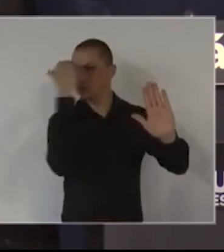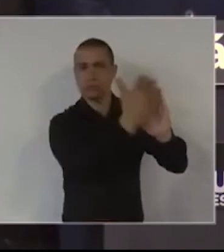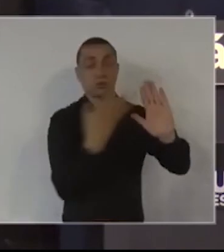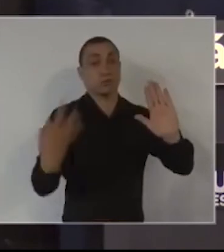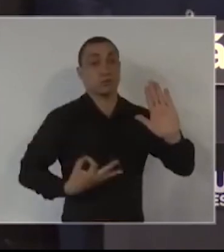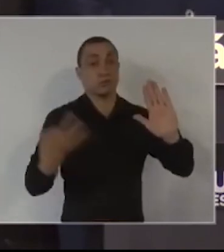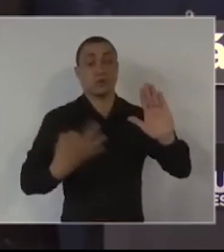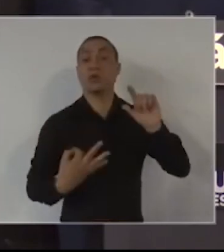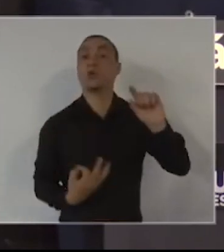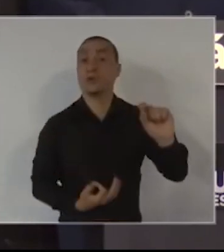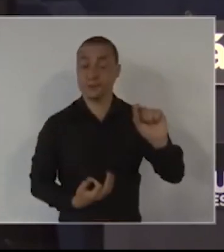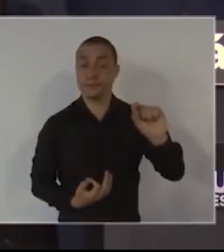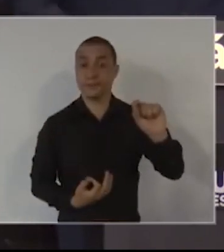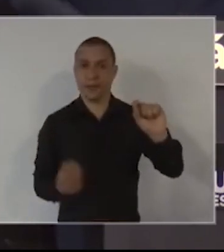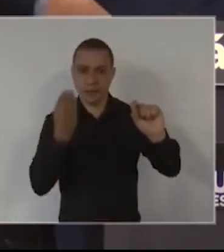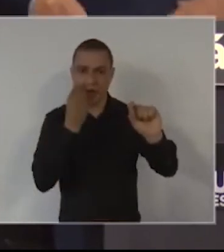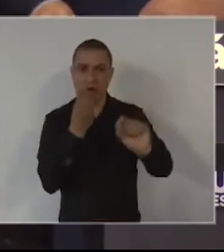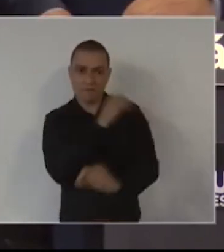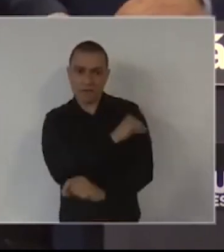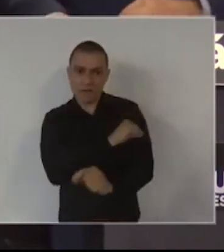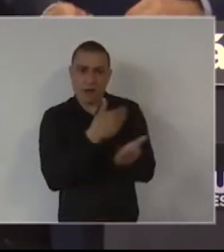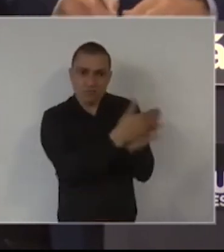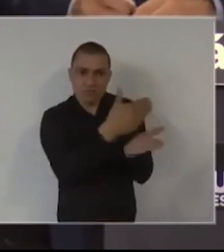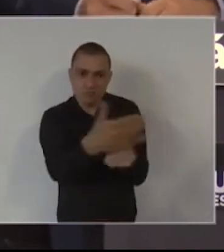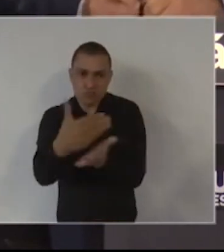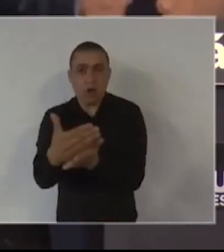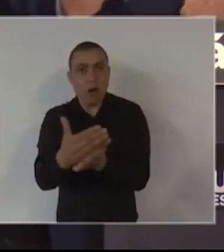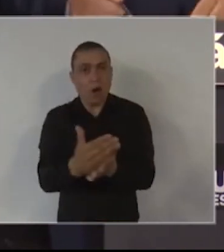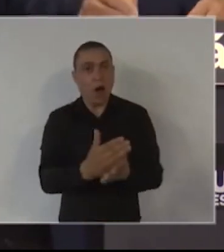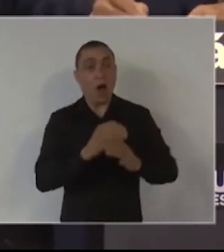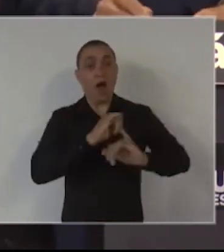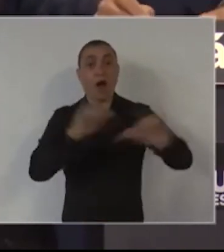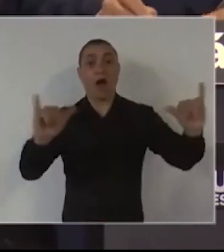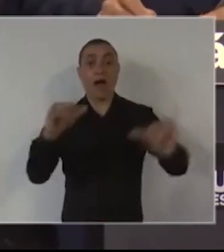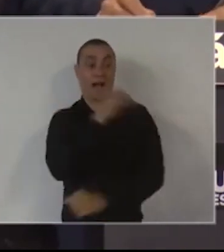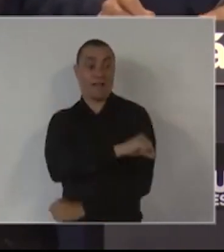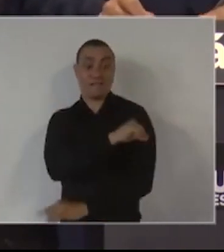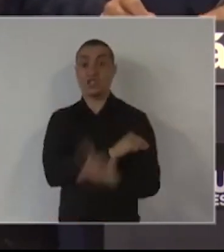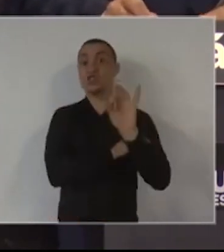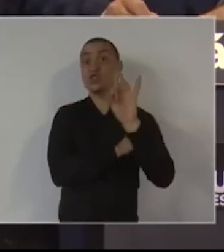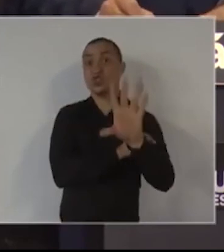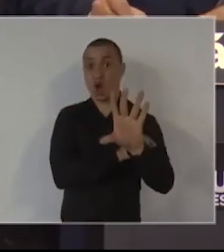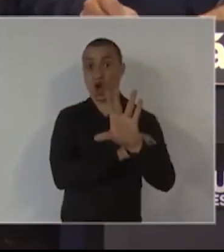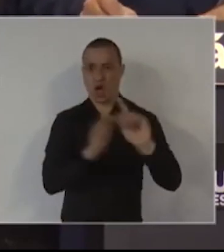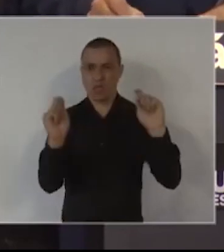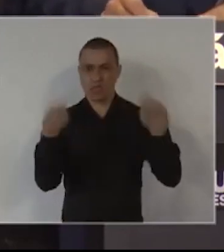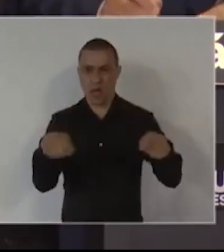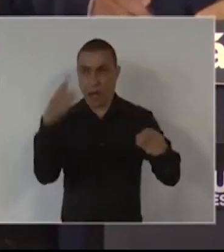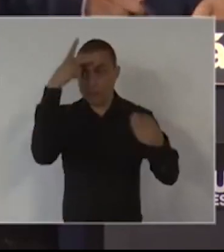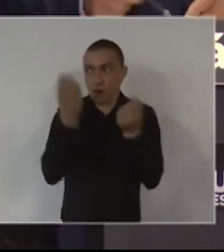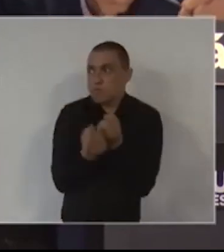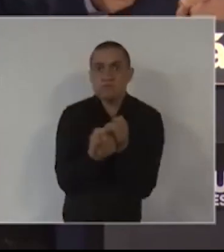para a aplicação da vacina. A vacina só será levada ao